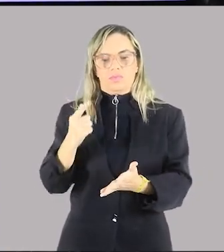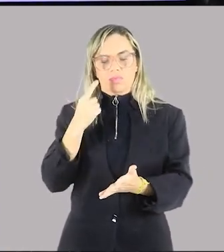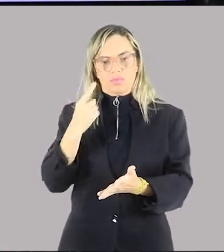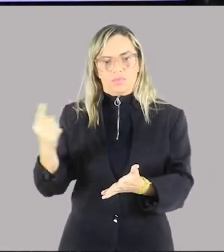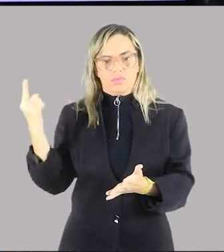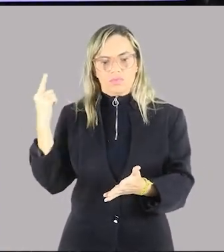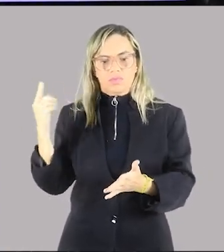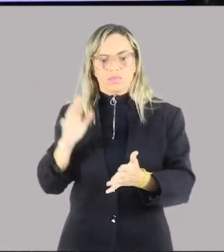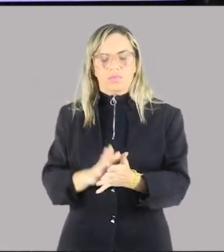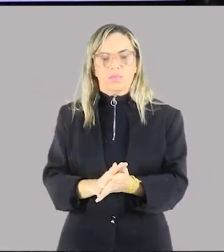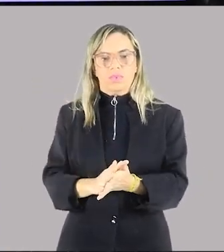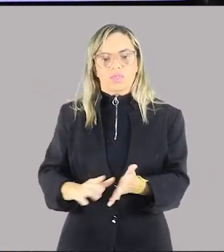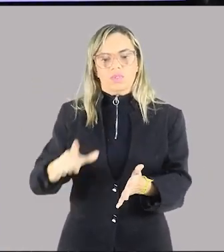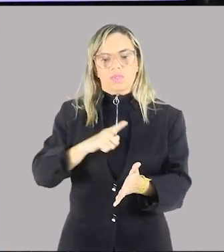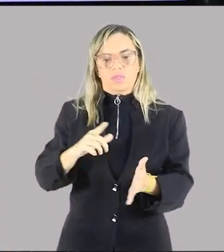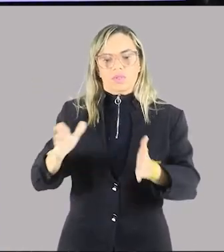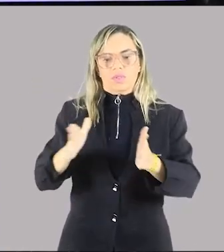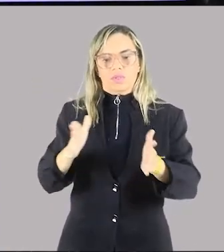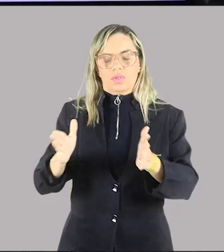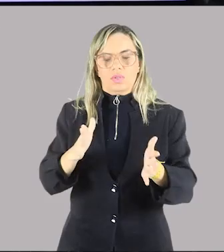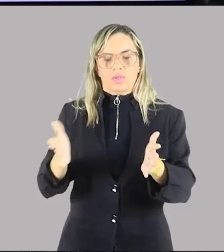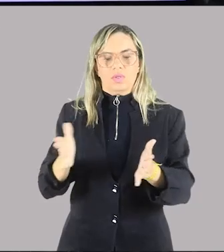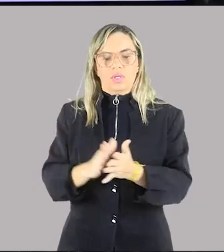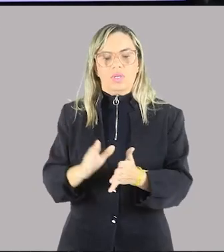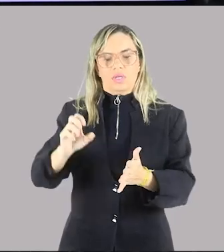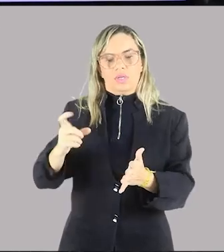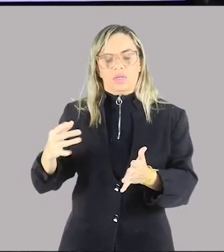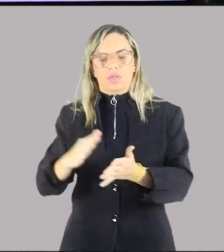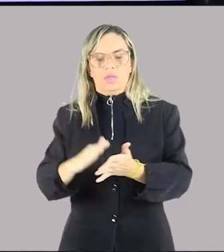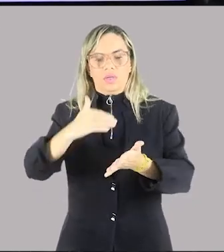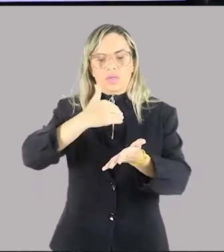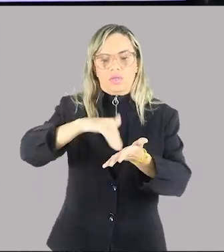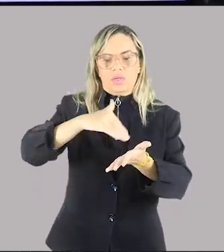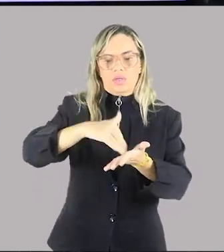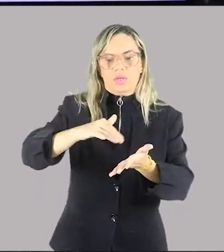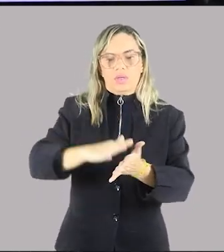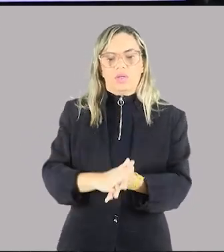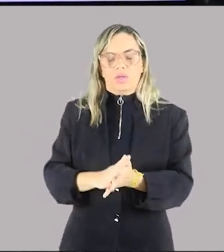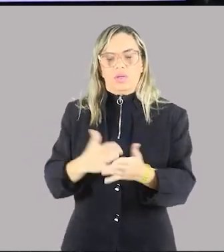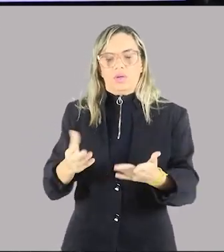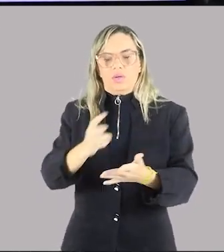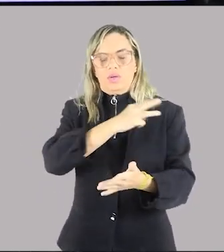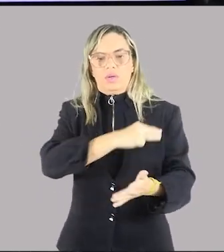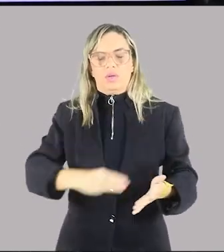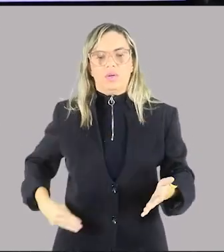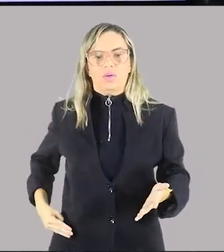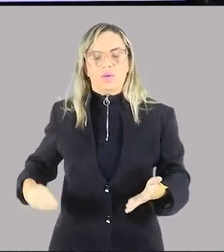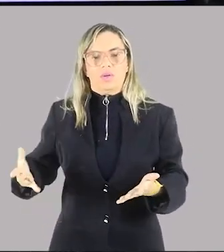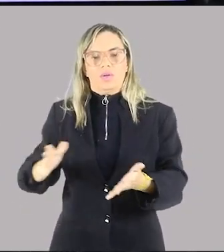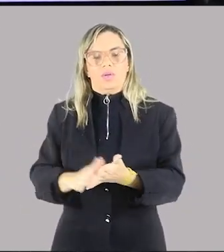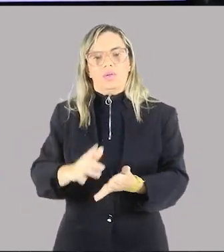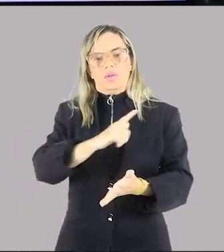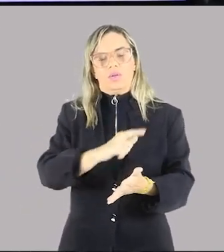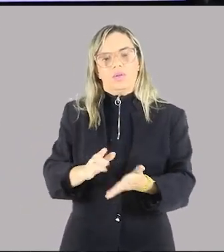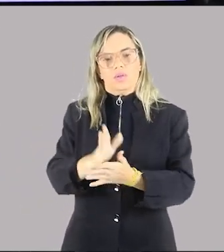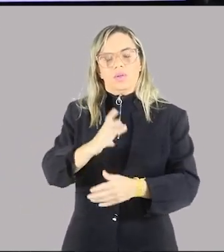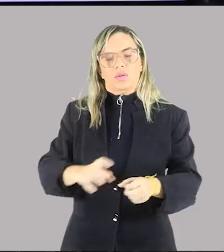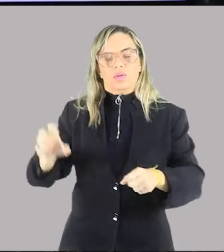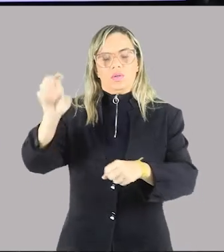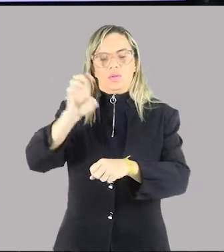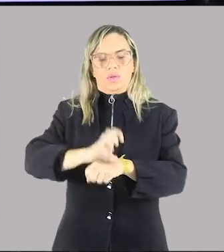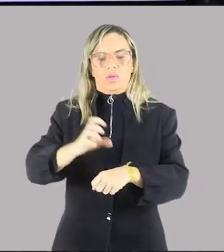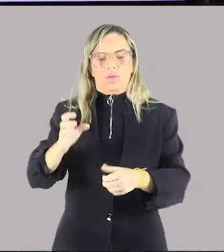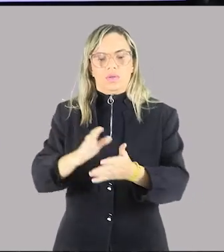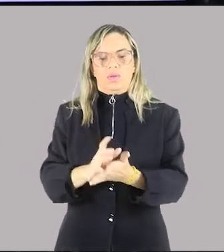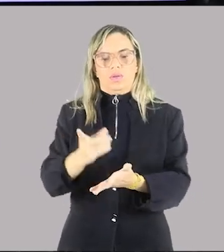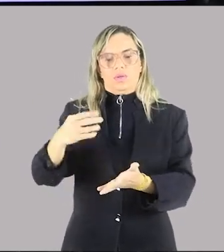de mandatos eletivos, os secretários também, os ministros de Estado. Por quê? Porque eles atuam em delegação. Os